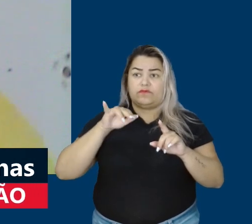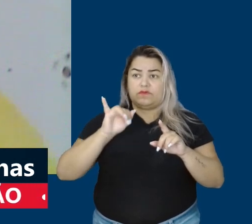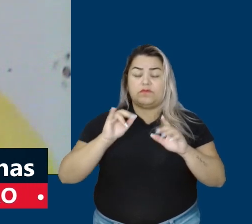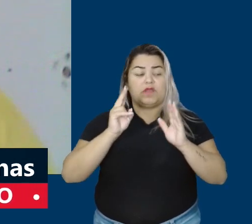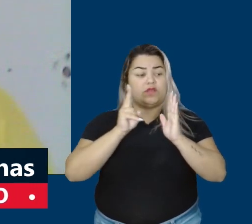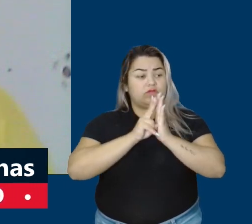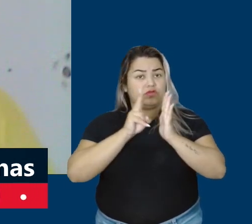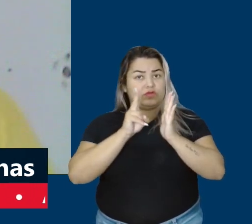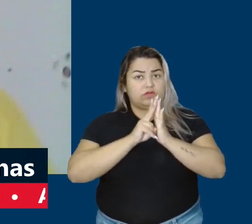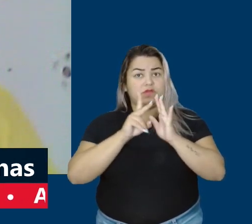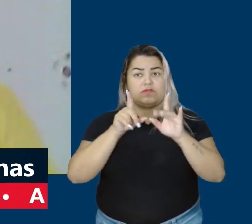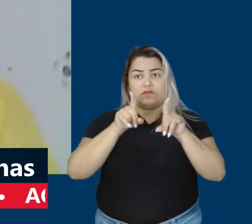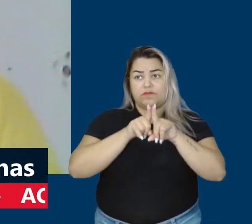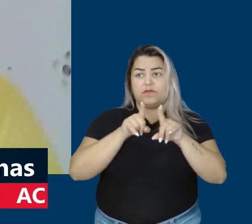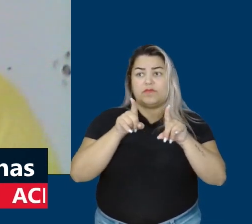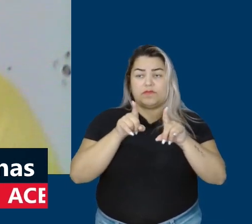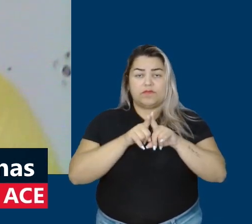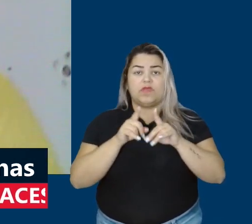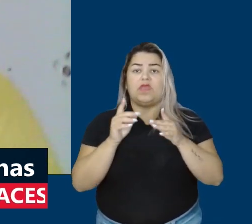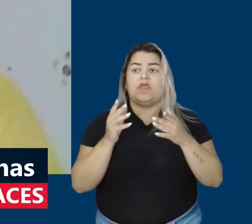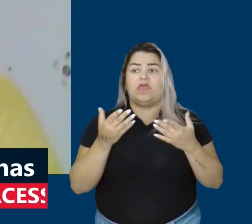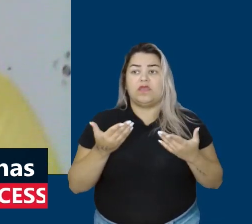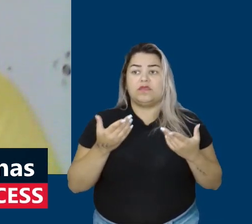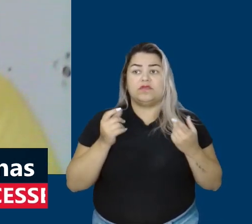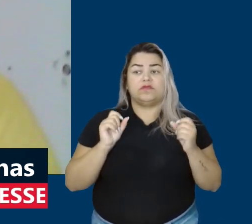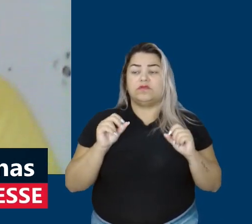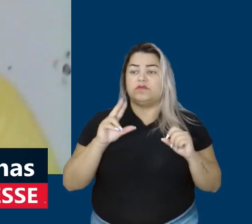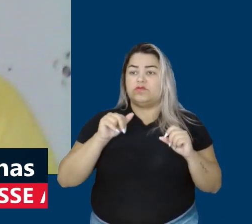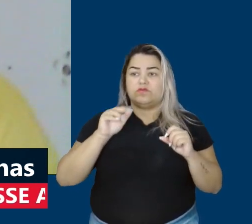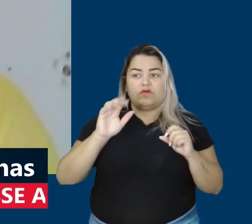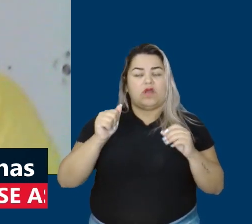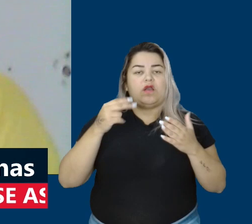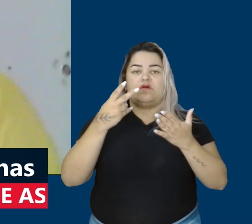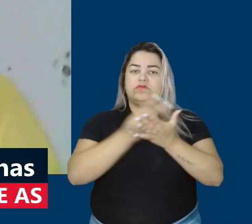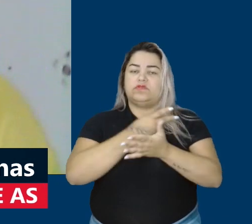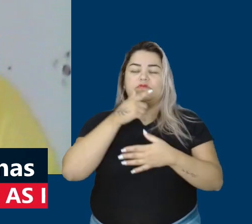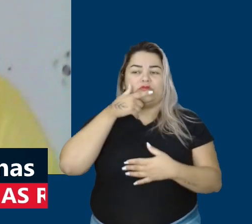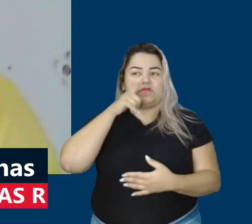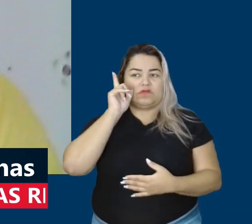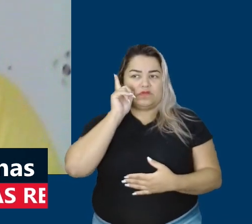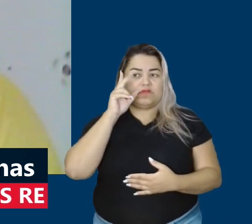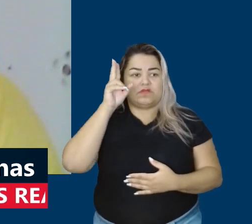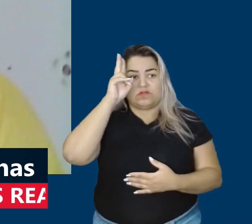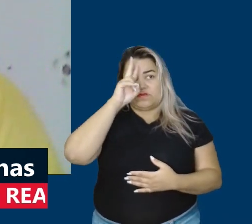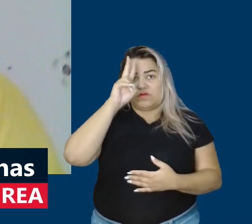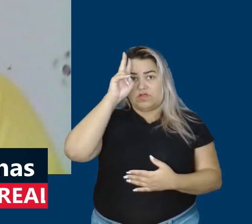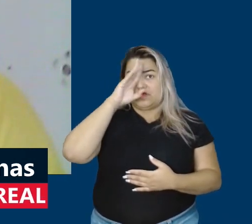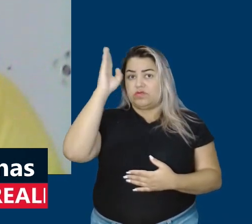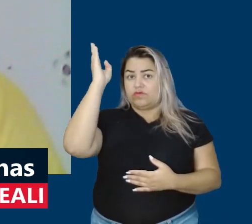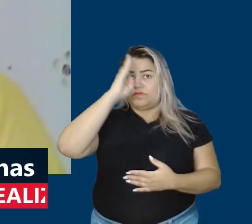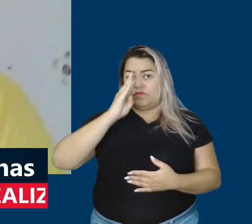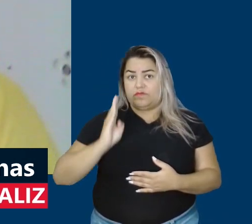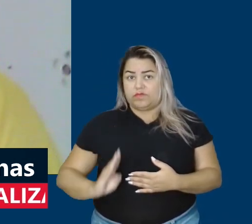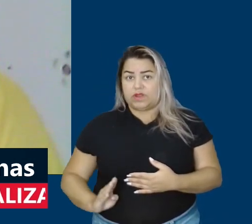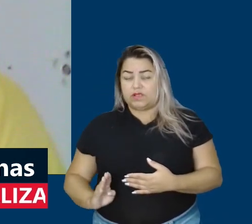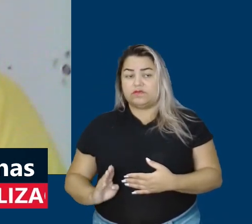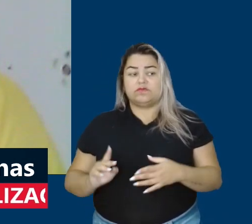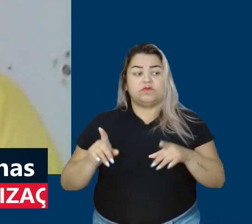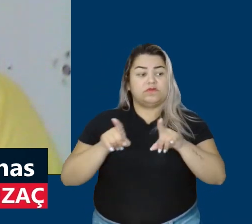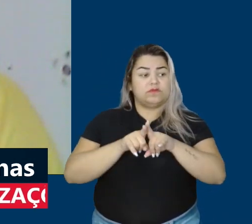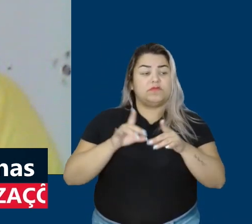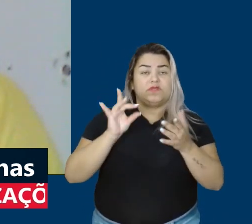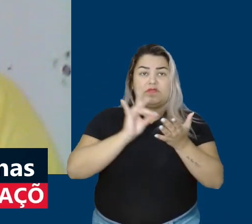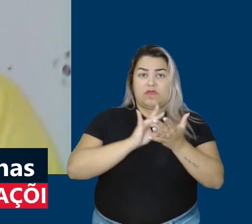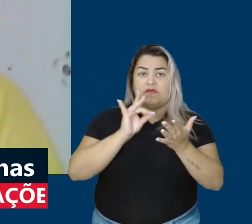que também é algo que nunca tinha acontecido antes na história da República, né? Isso, na verdade,